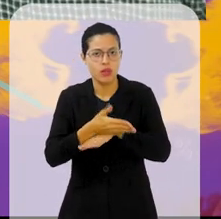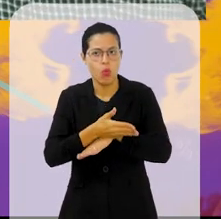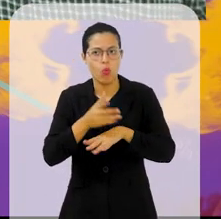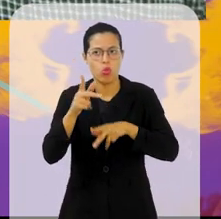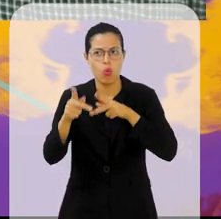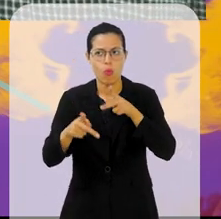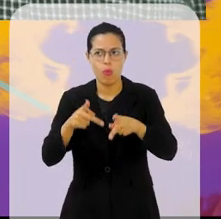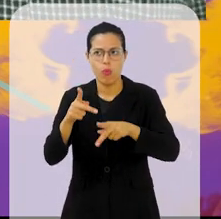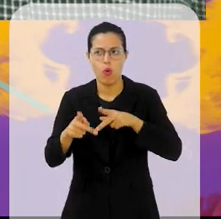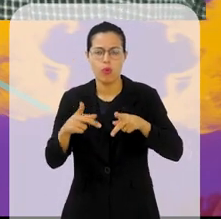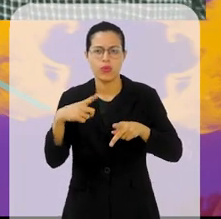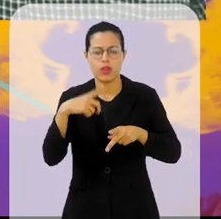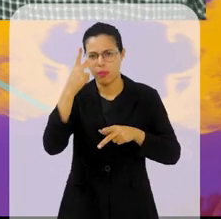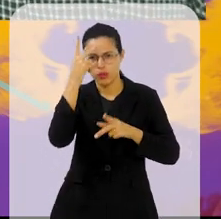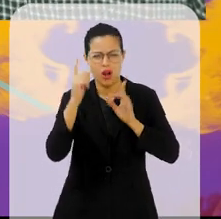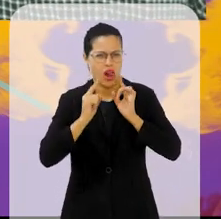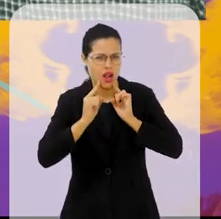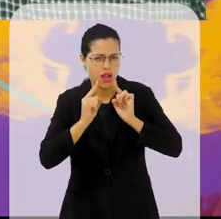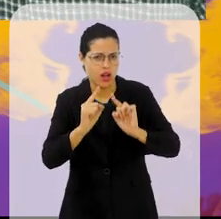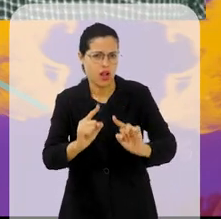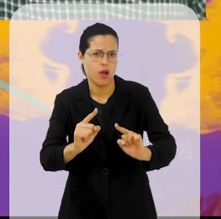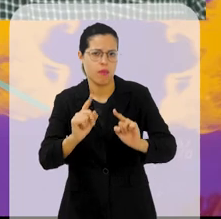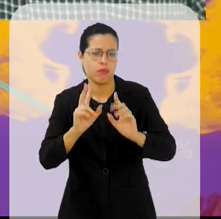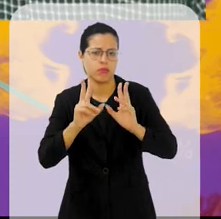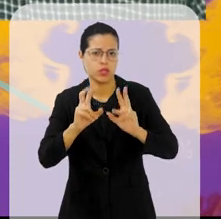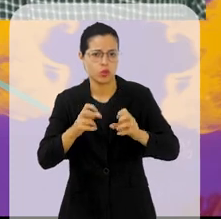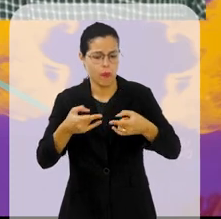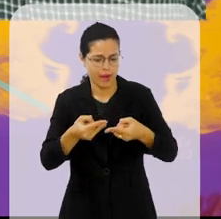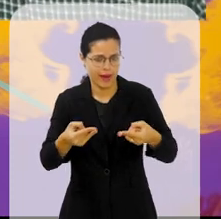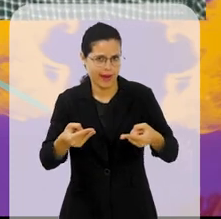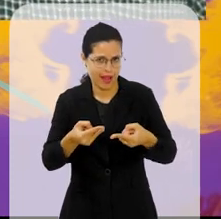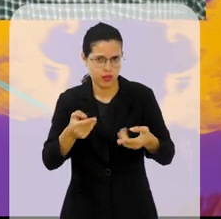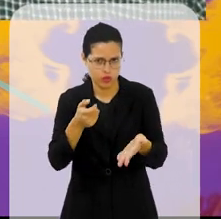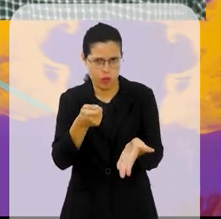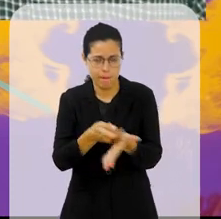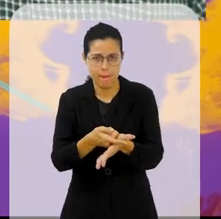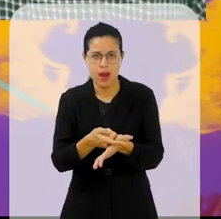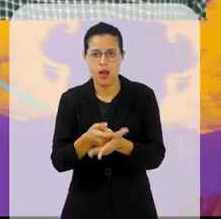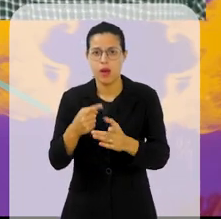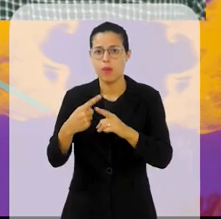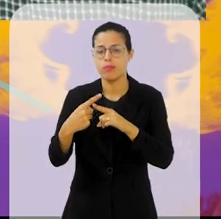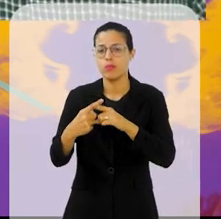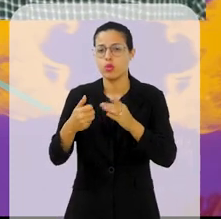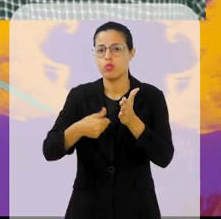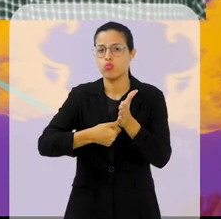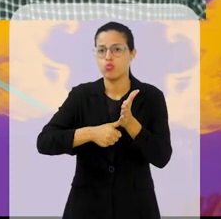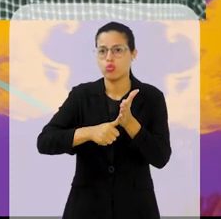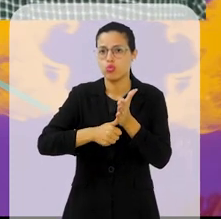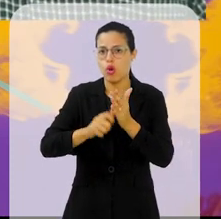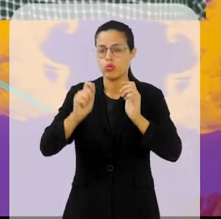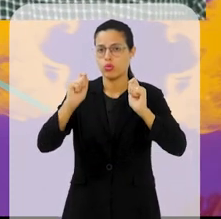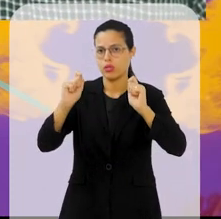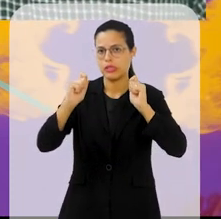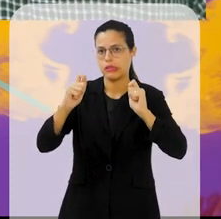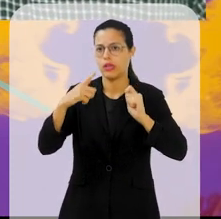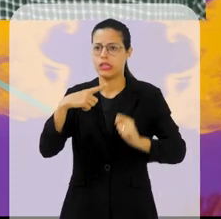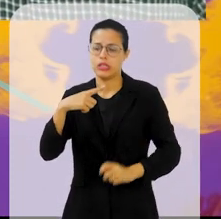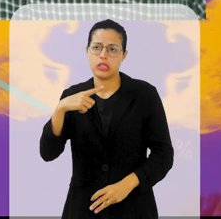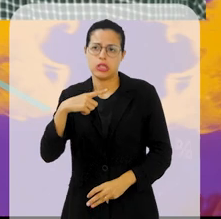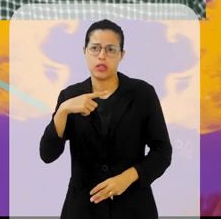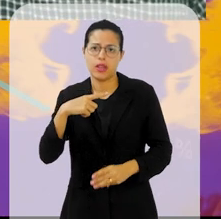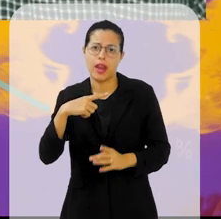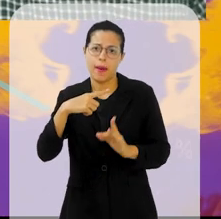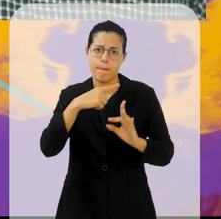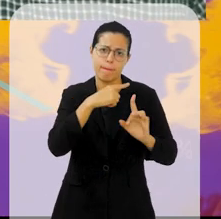povo? Hoje em dia, tem muita gente que reclama com relação aos ingressos, porque o sócio torcedor tem